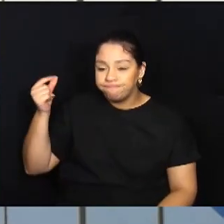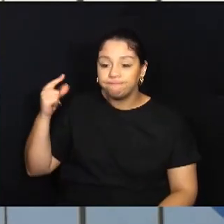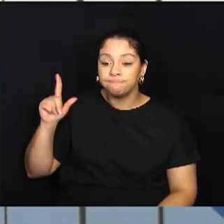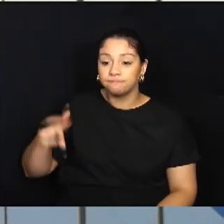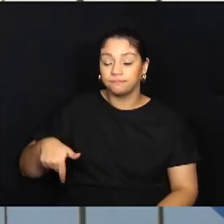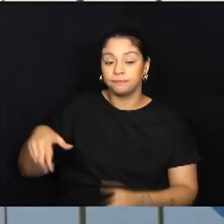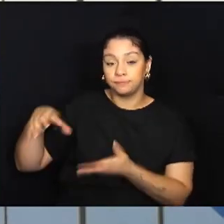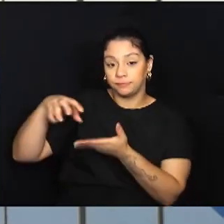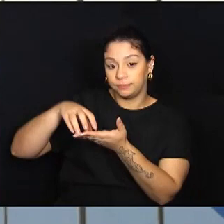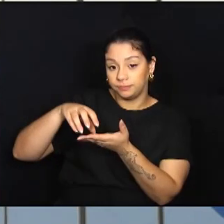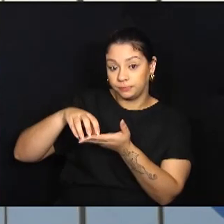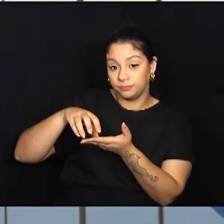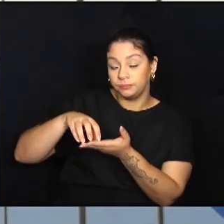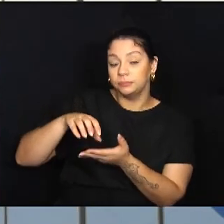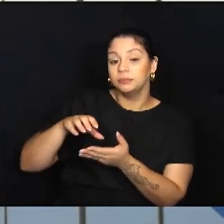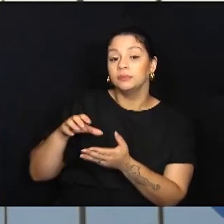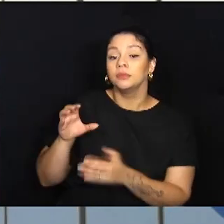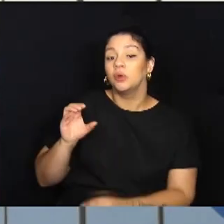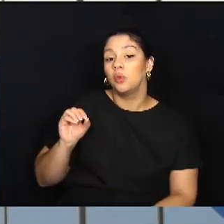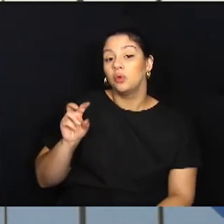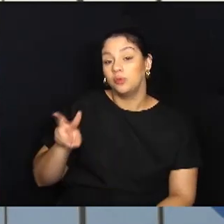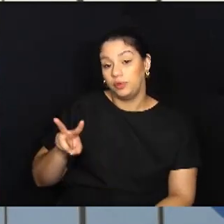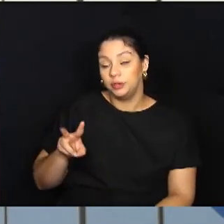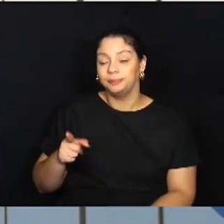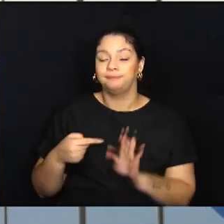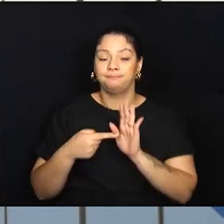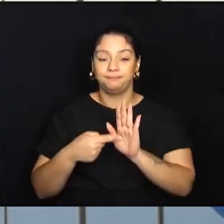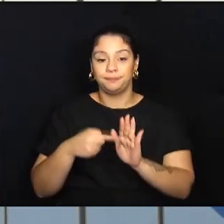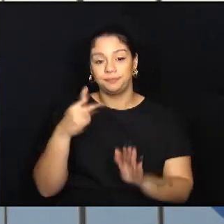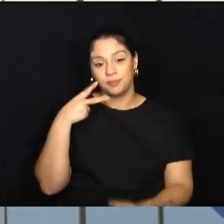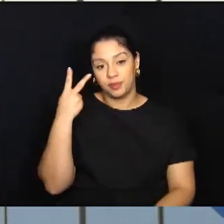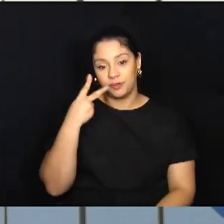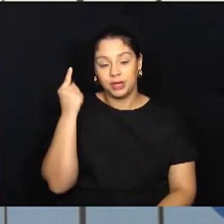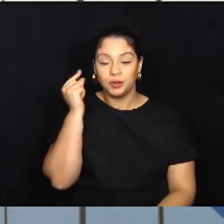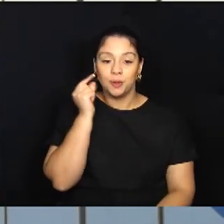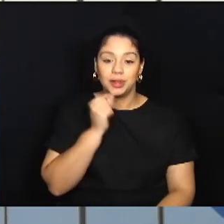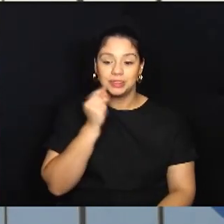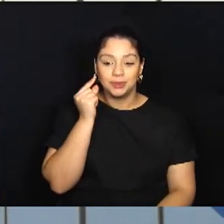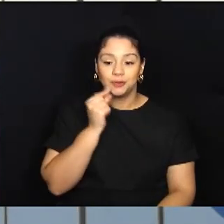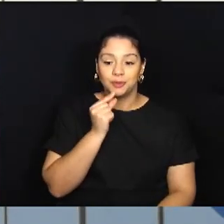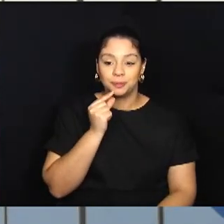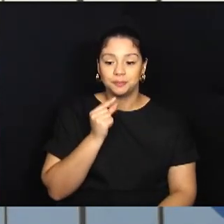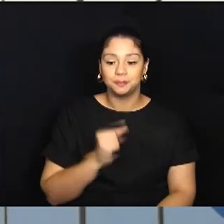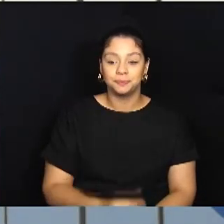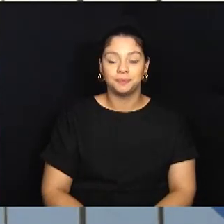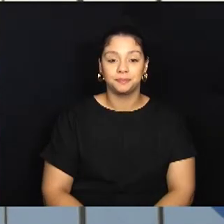do Ouro Verde. A indicação foi do vereador Marcelo da Farmácia.